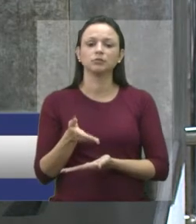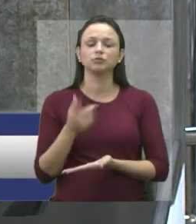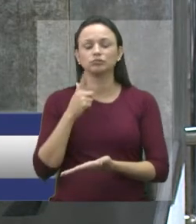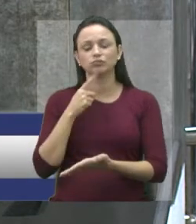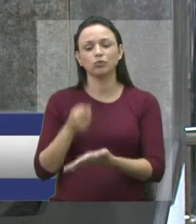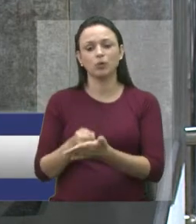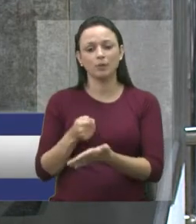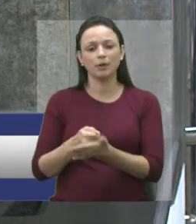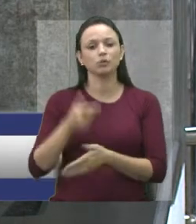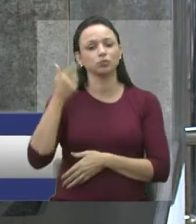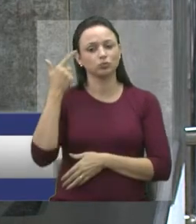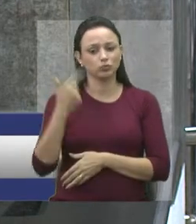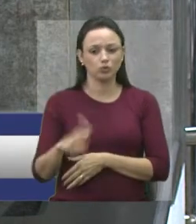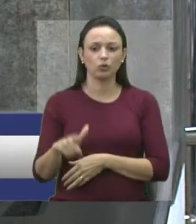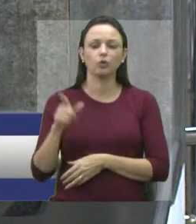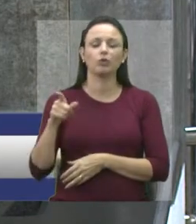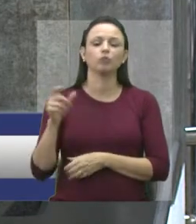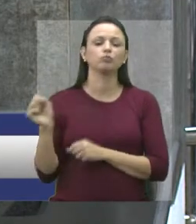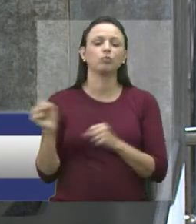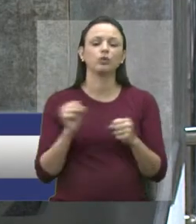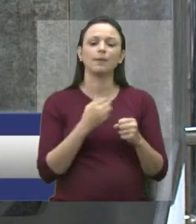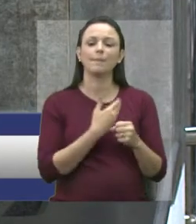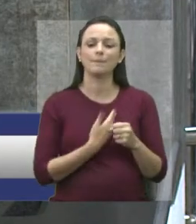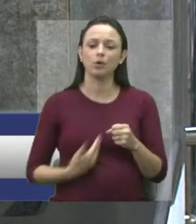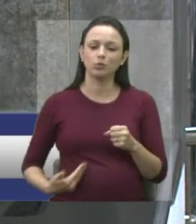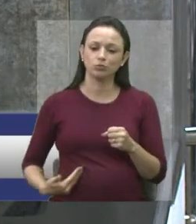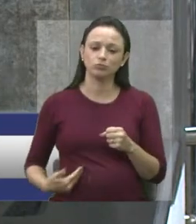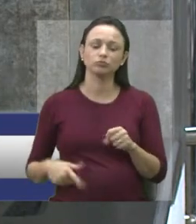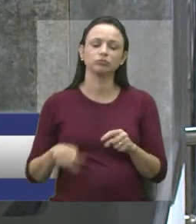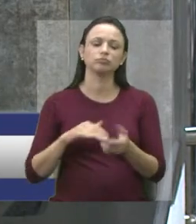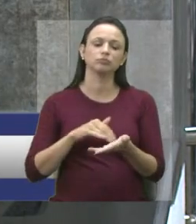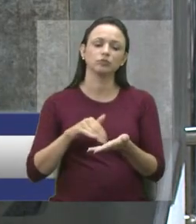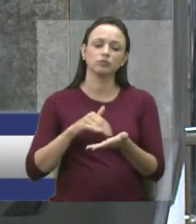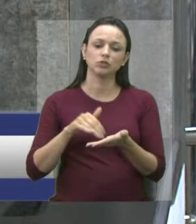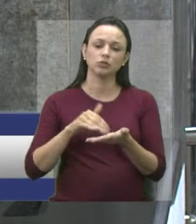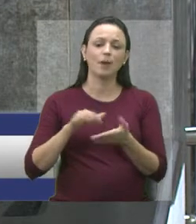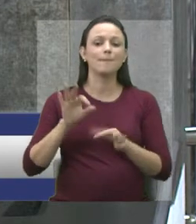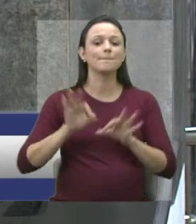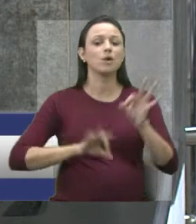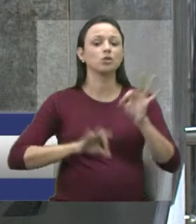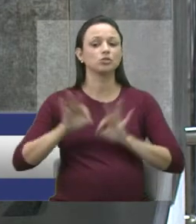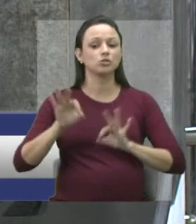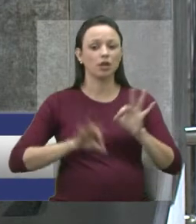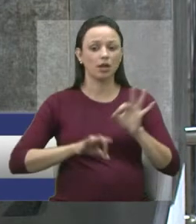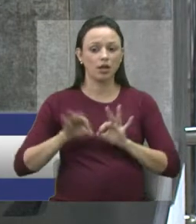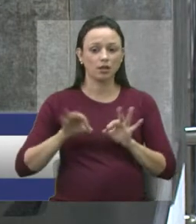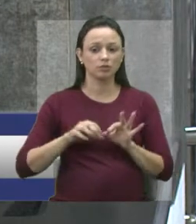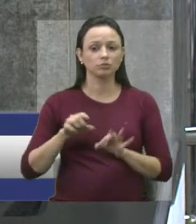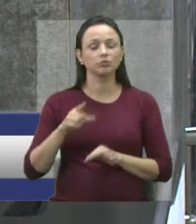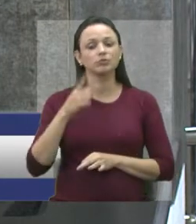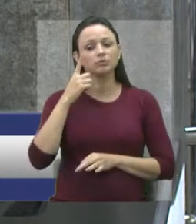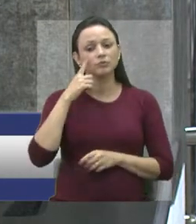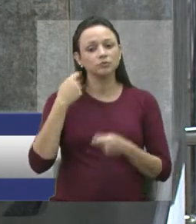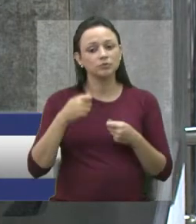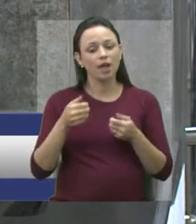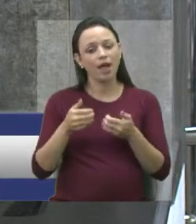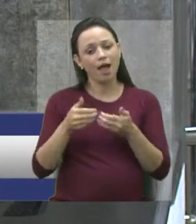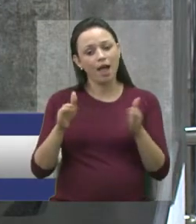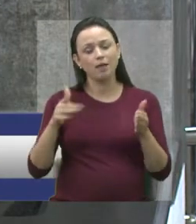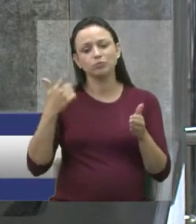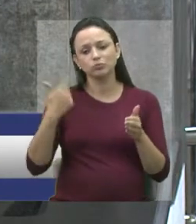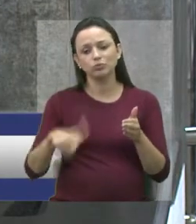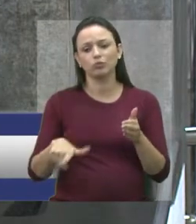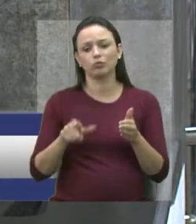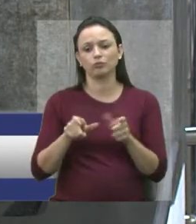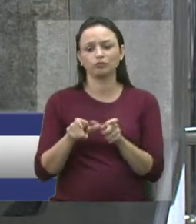cobrando novamente do Poder Público, principalmente da Secretaria de Projetos, da necessidade da abertura daquele